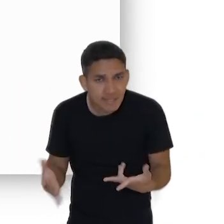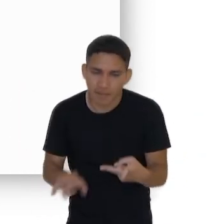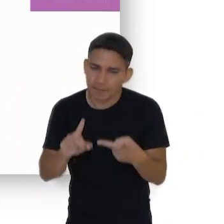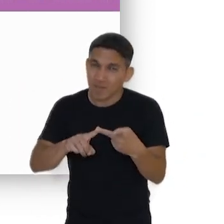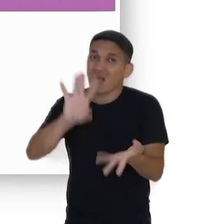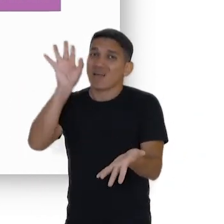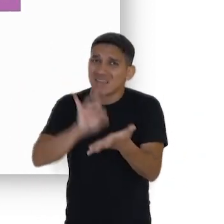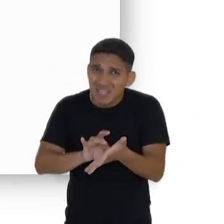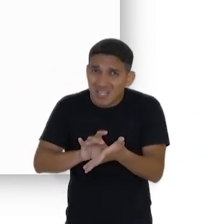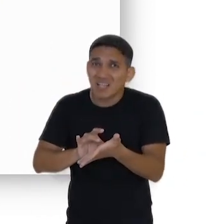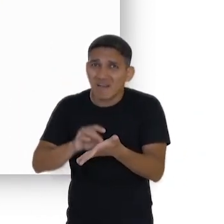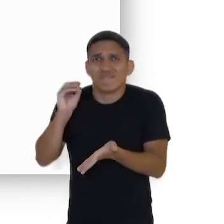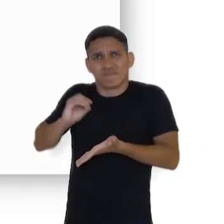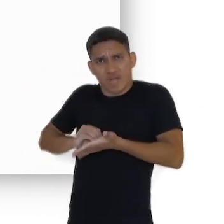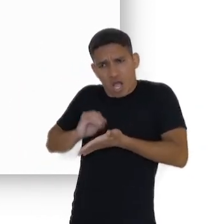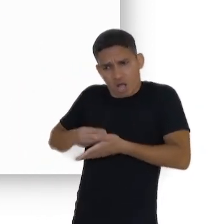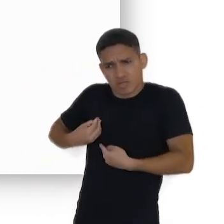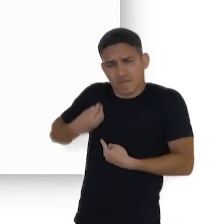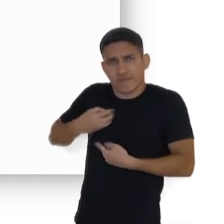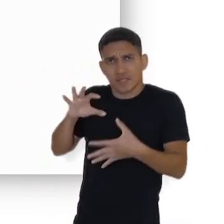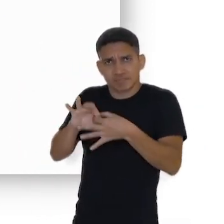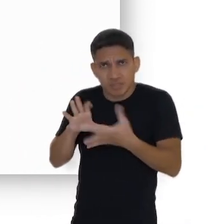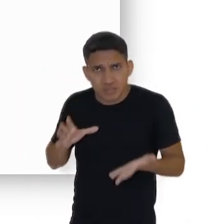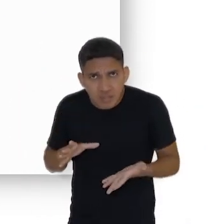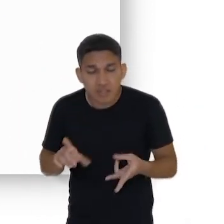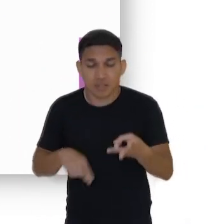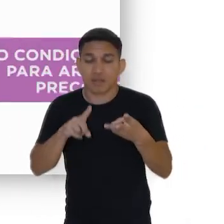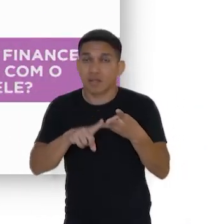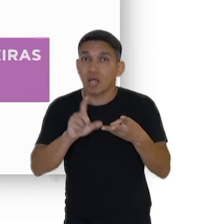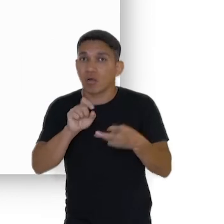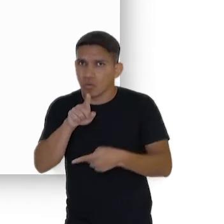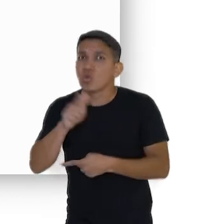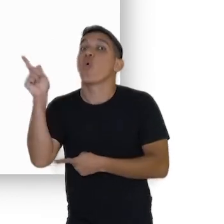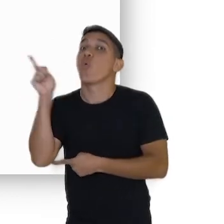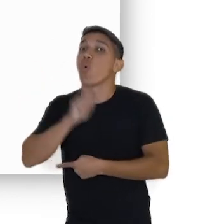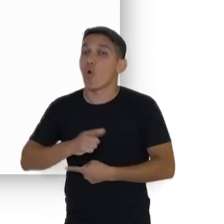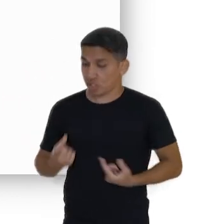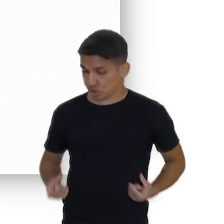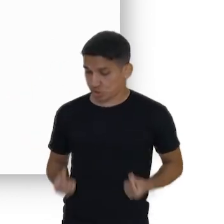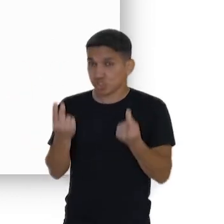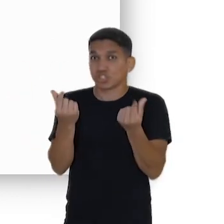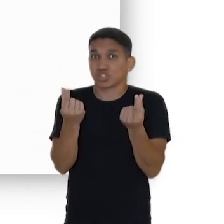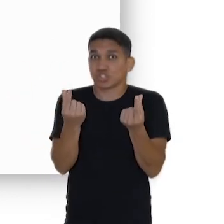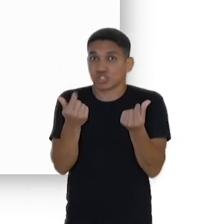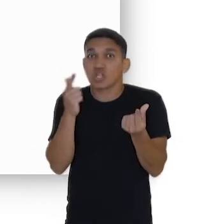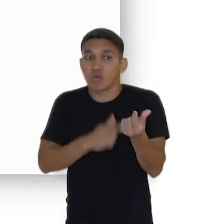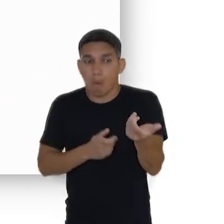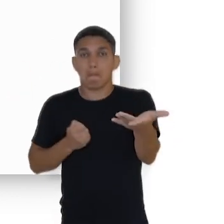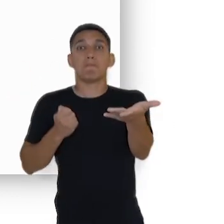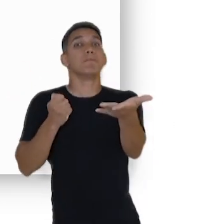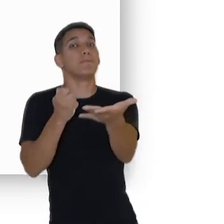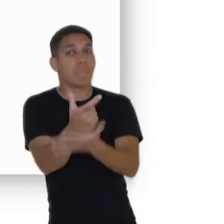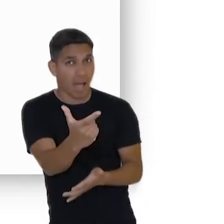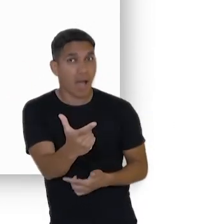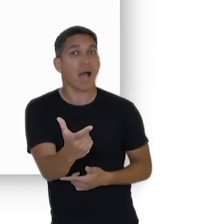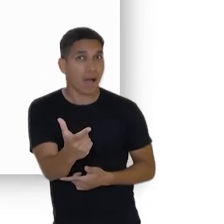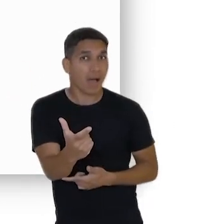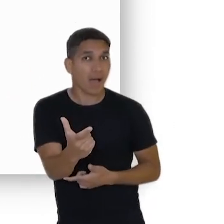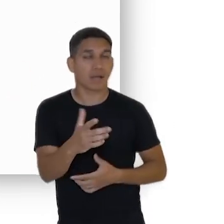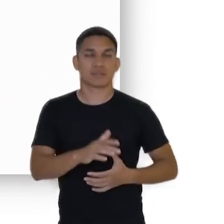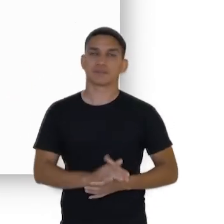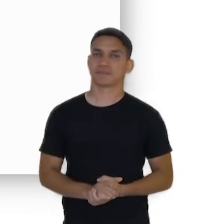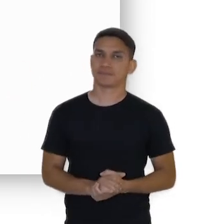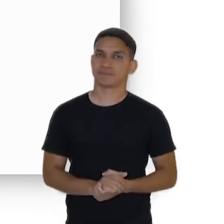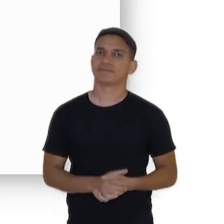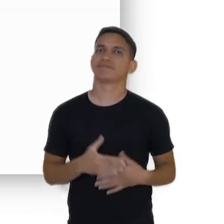se você tem real necessidade de comprar aquele bem e se você tem condições financeiras para arcar